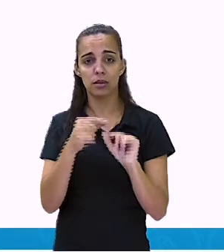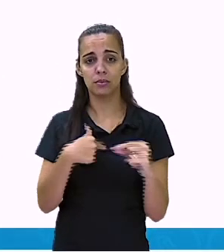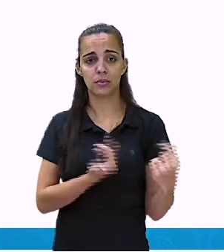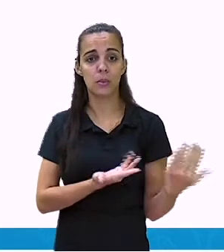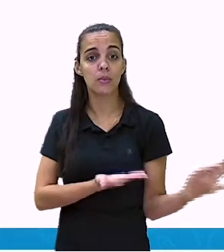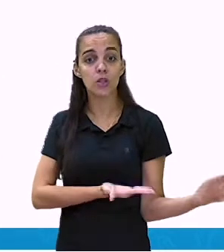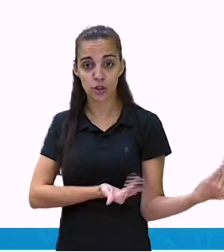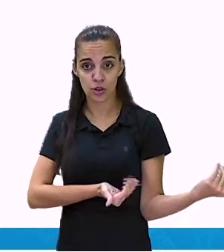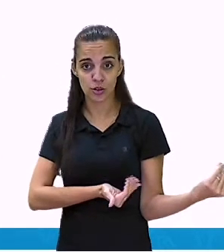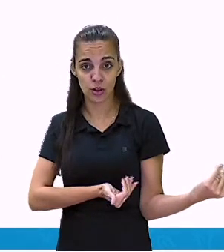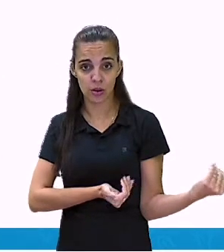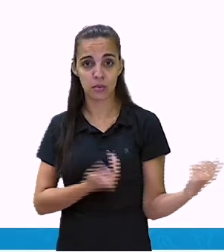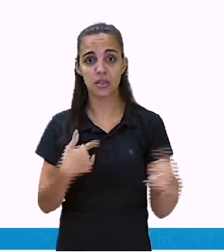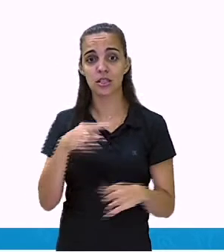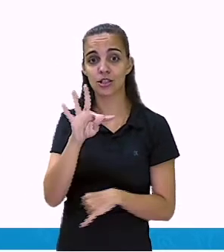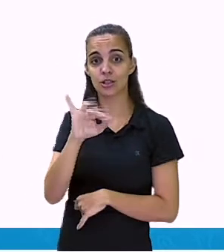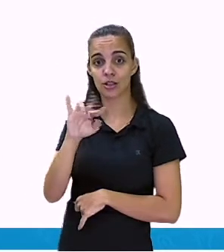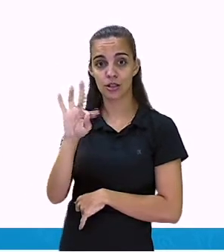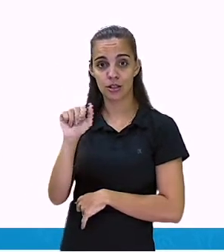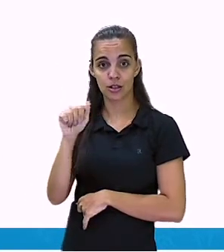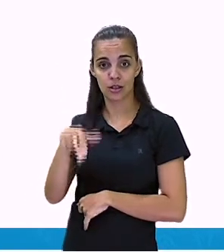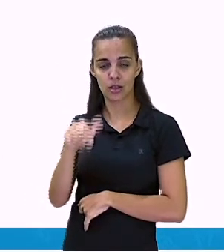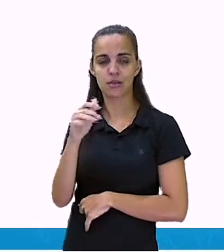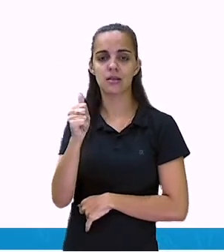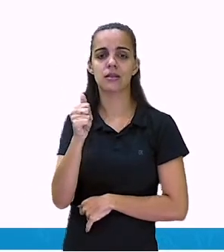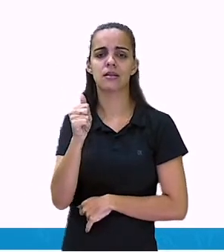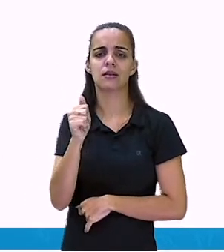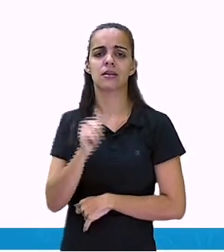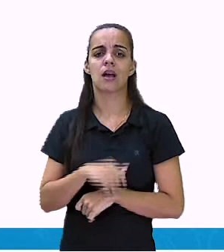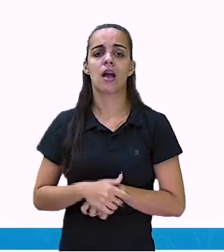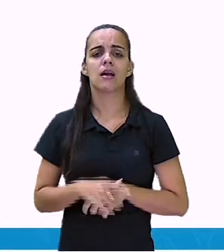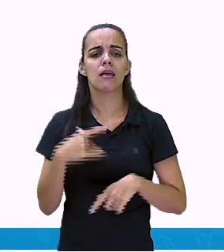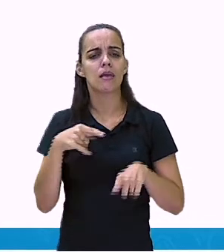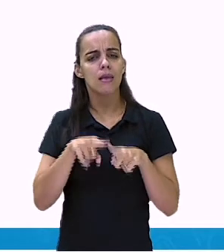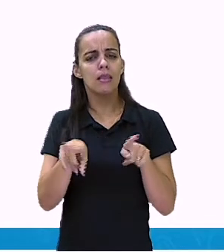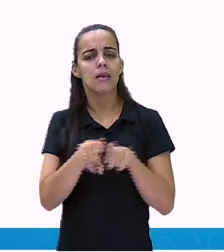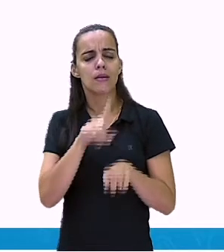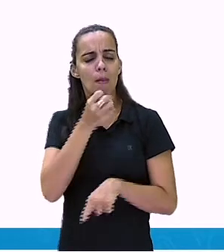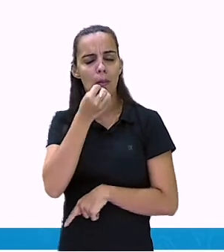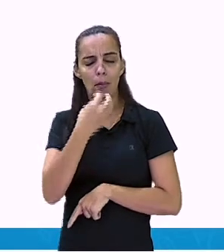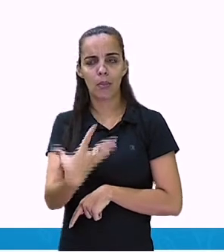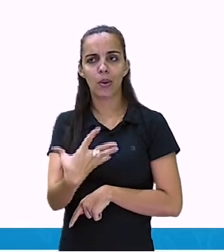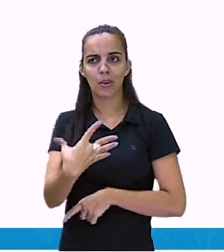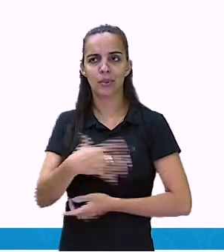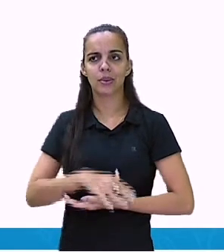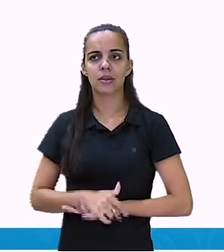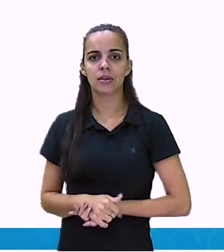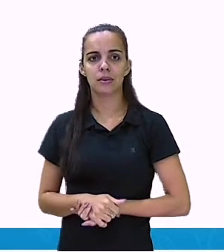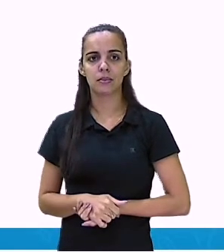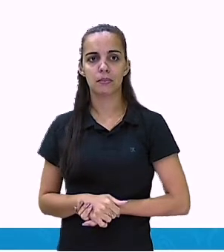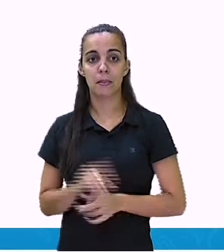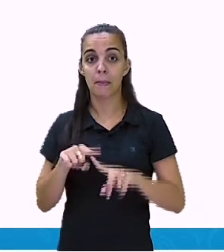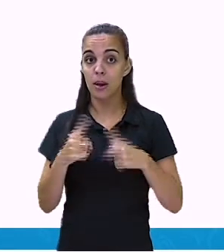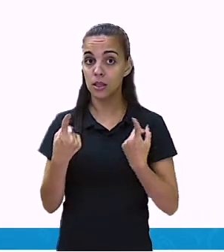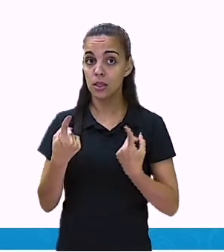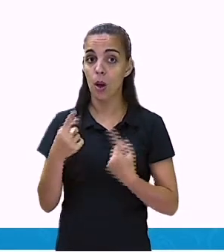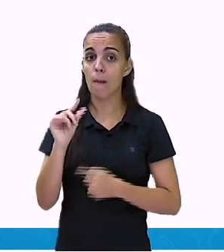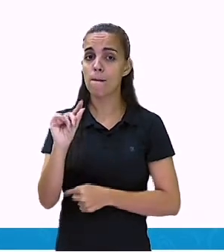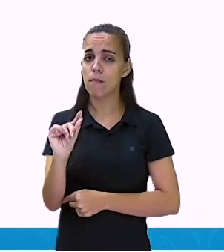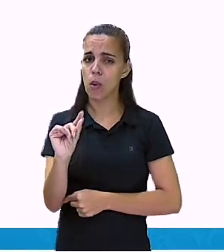das séries como Jovens Titãs em Ação, e isso é bom.